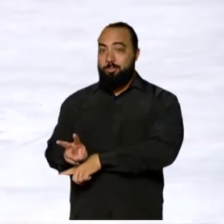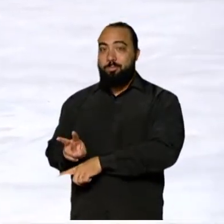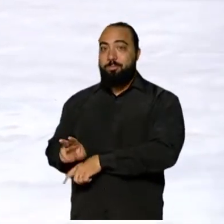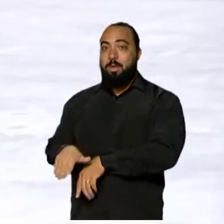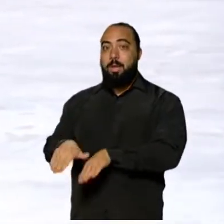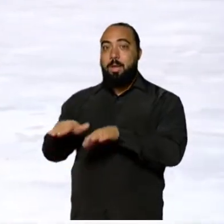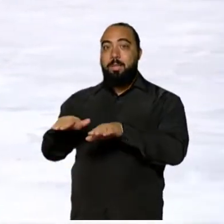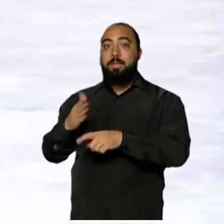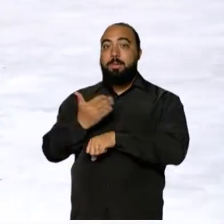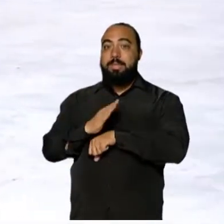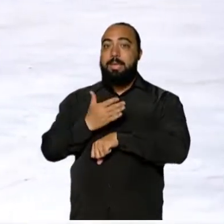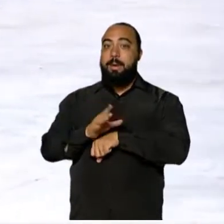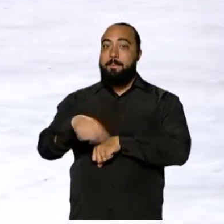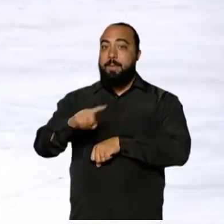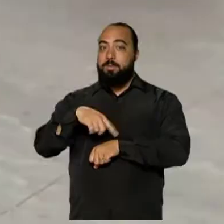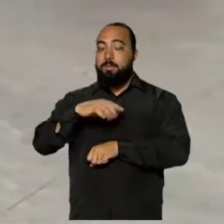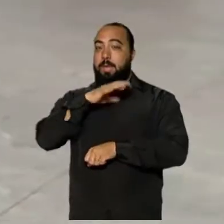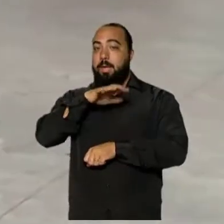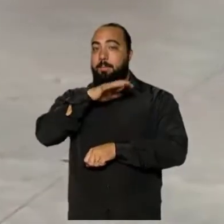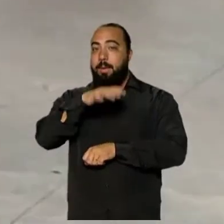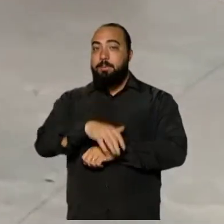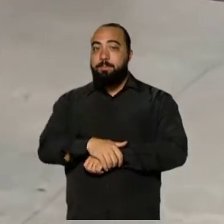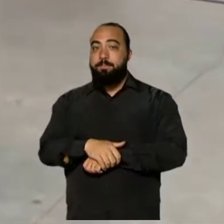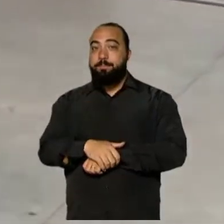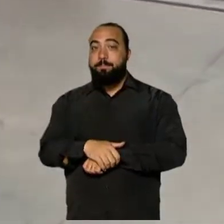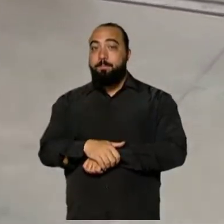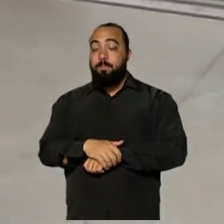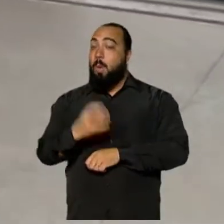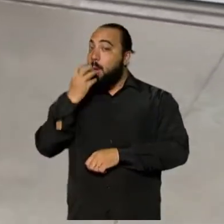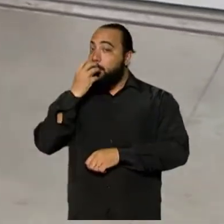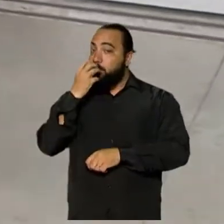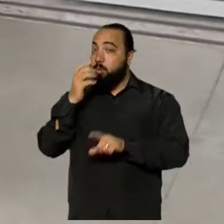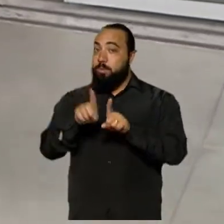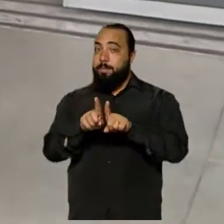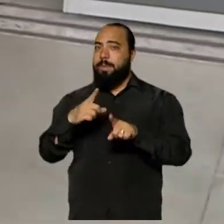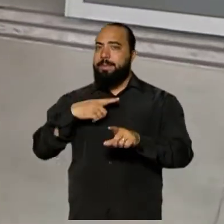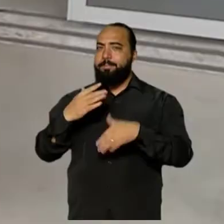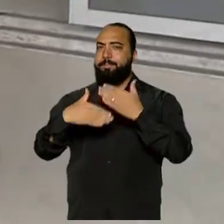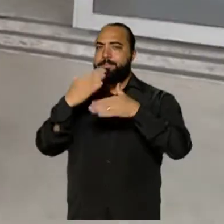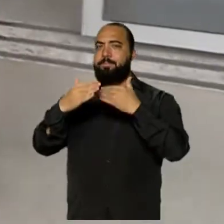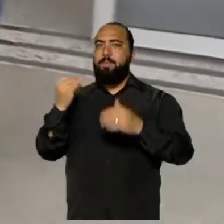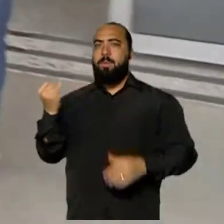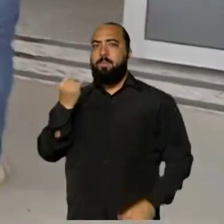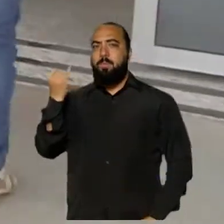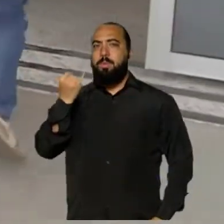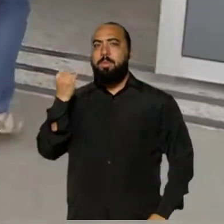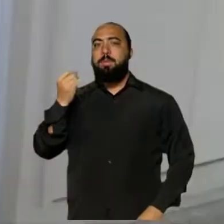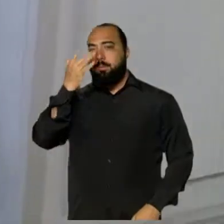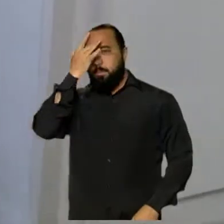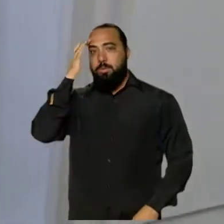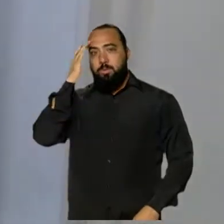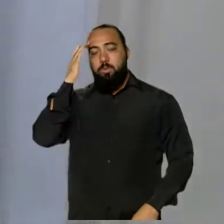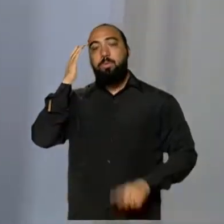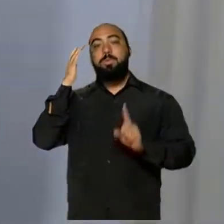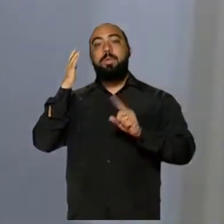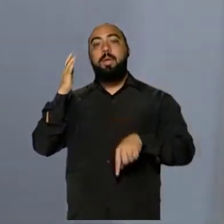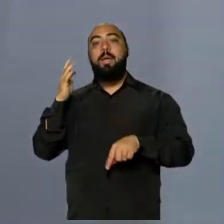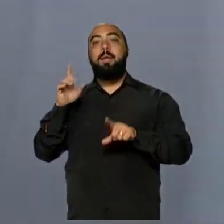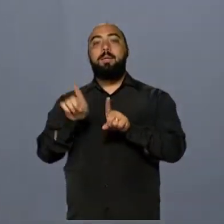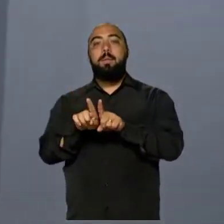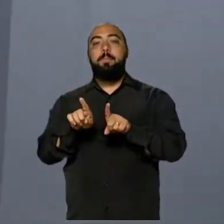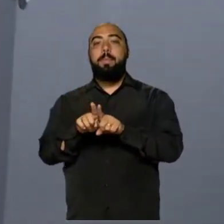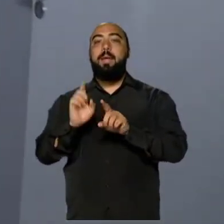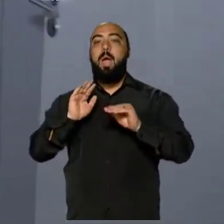de treinamento desses animais. Os cães-guia também têm desempenhado funções importantes em pessoas com a síndrome do